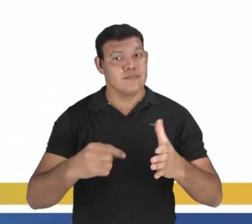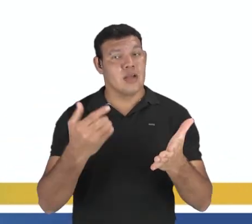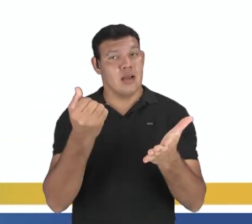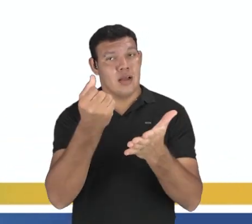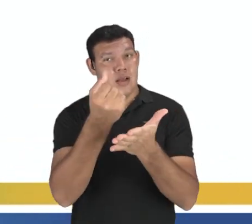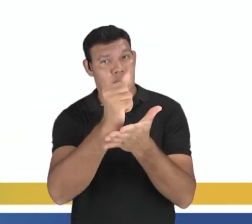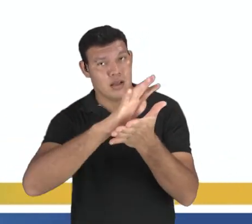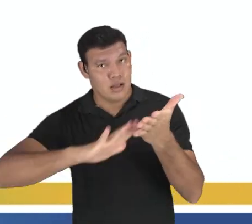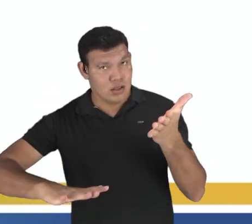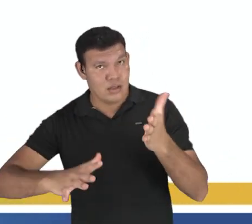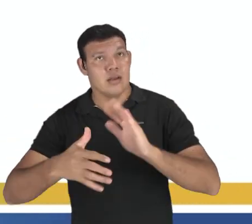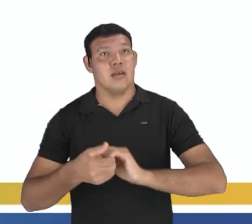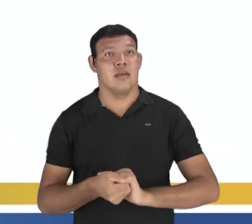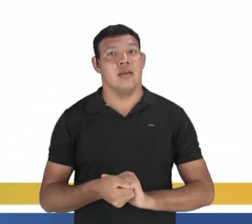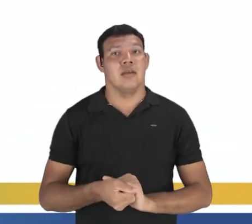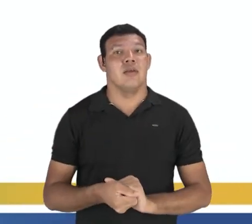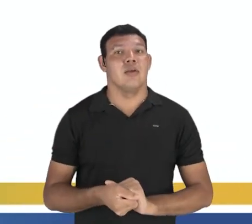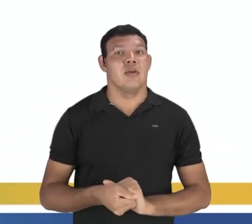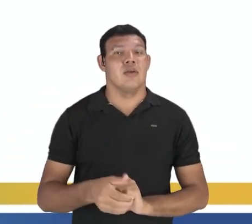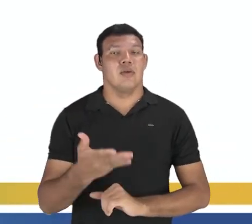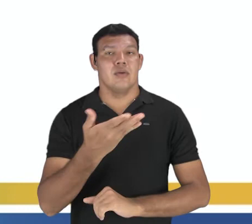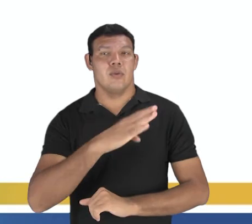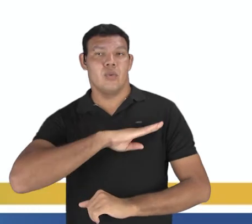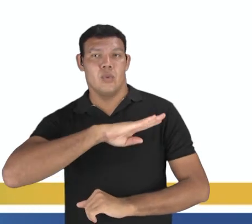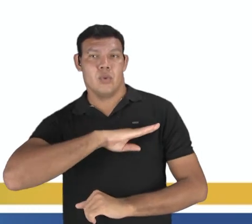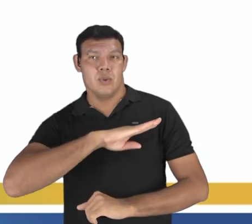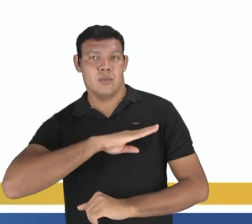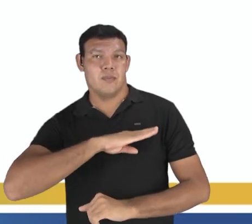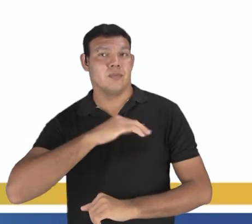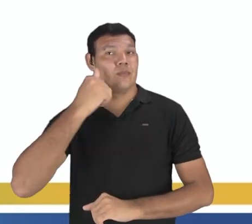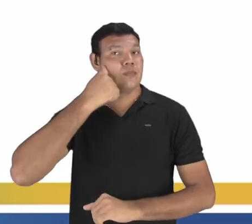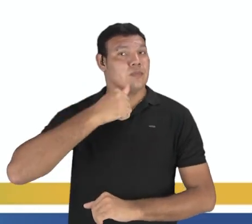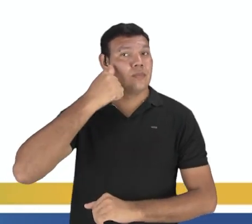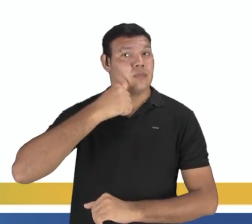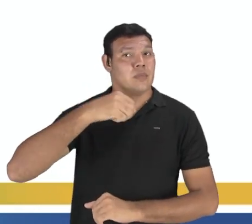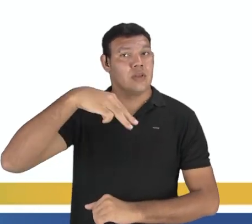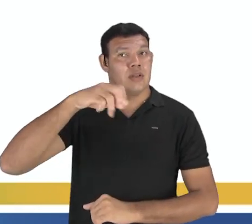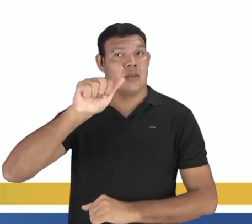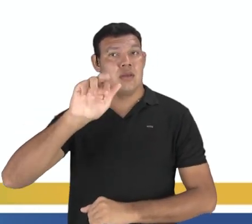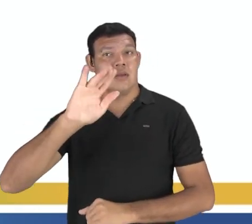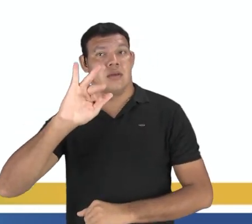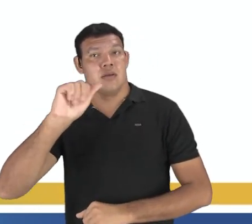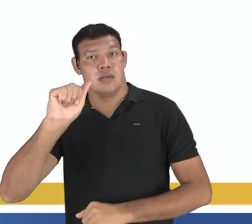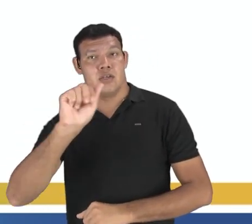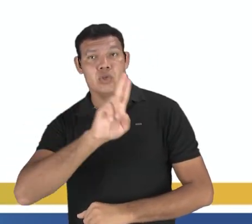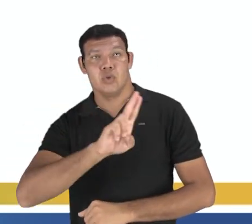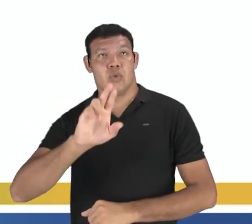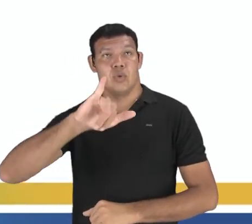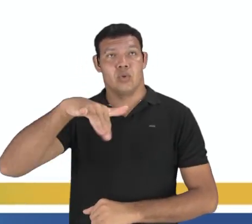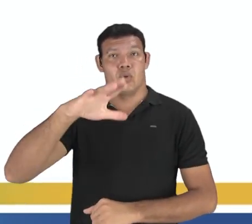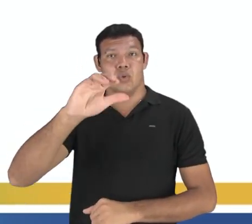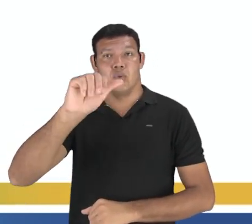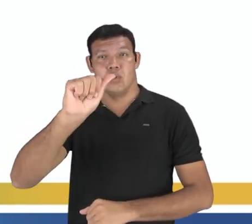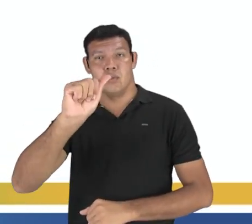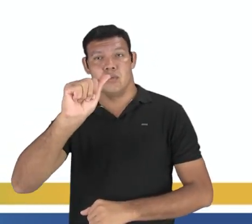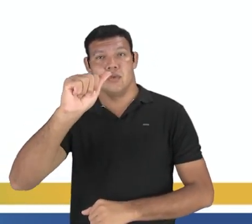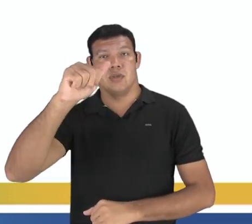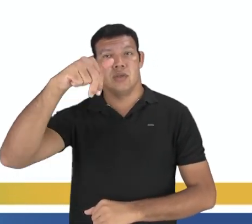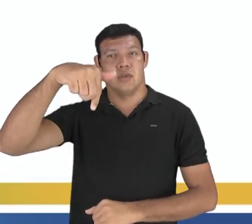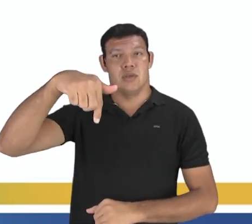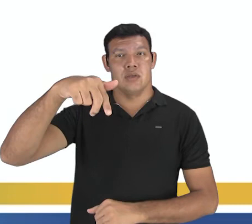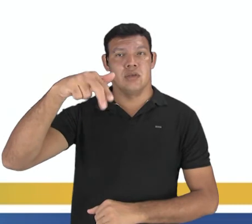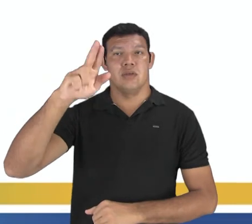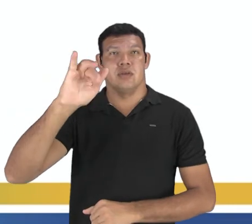situação, Joaquim, um colega de Mariana, disse que fez um total de 20 pontos. Quantas questões ele